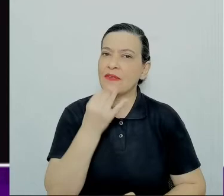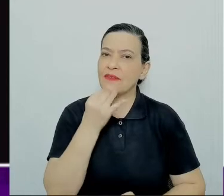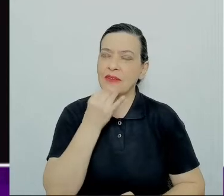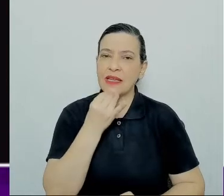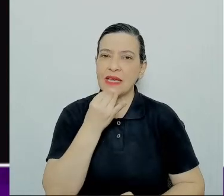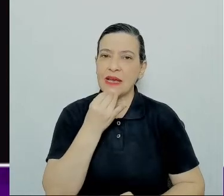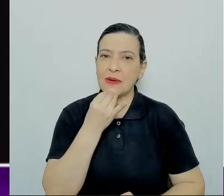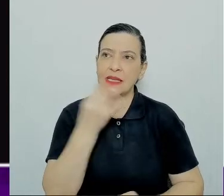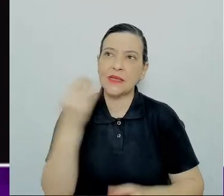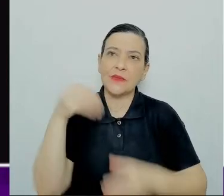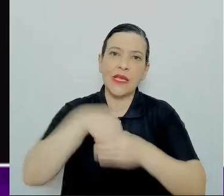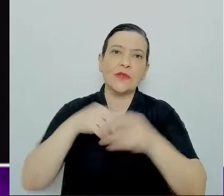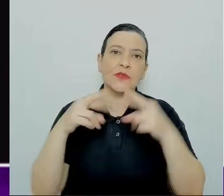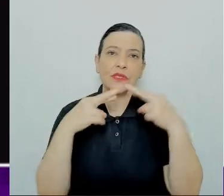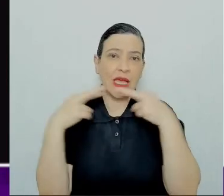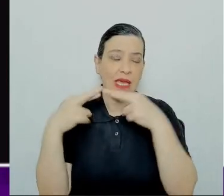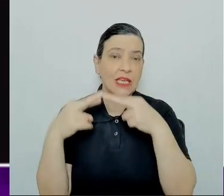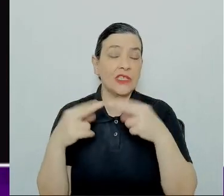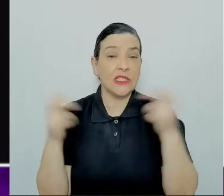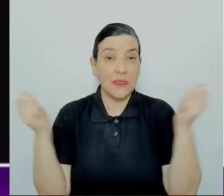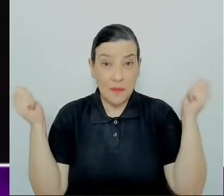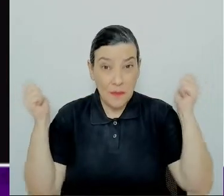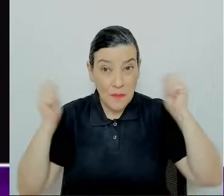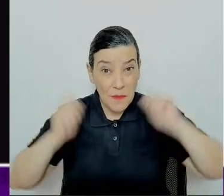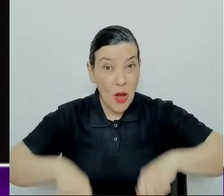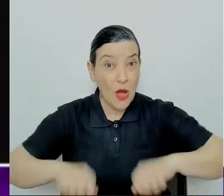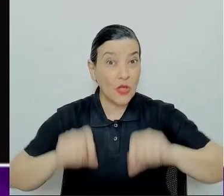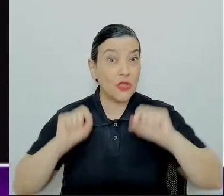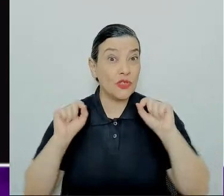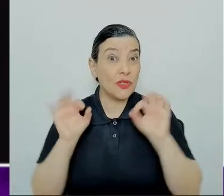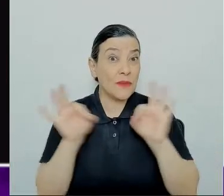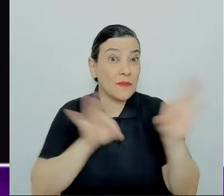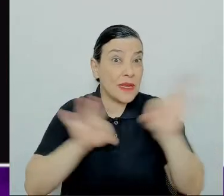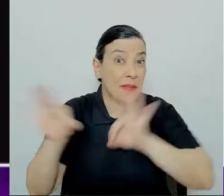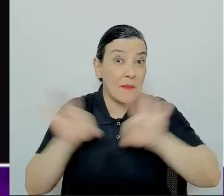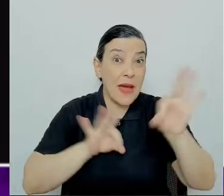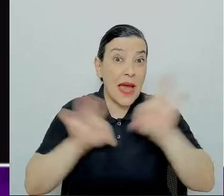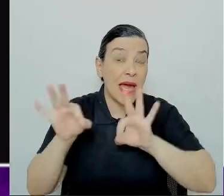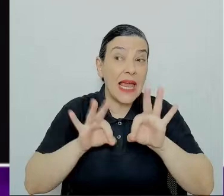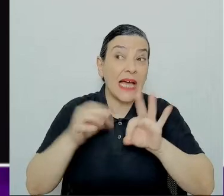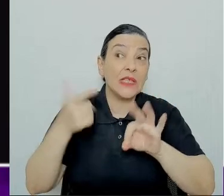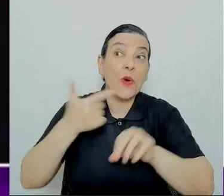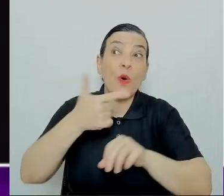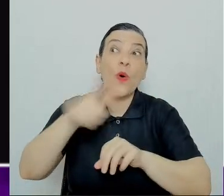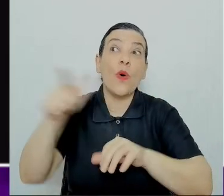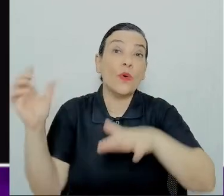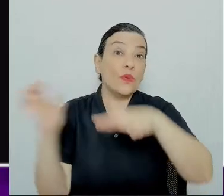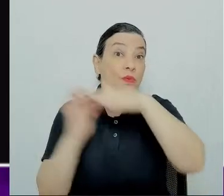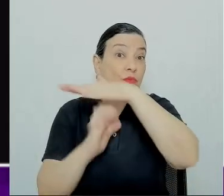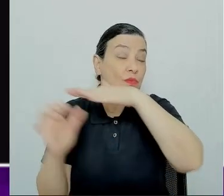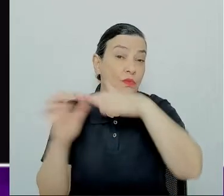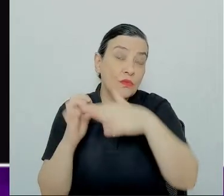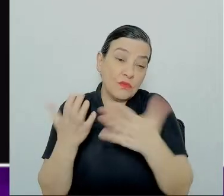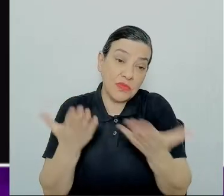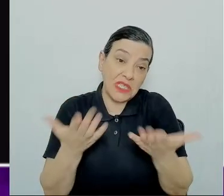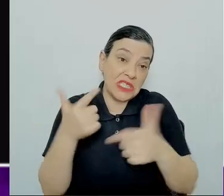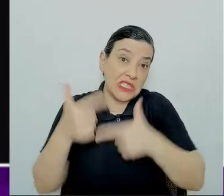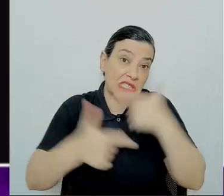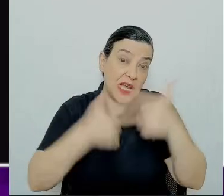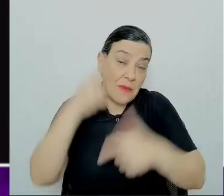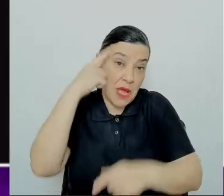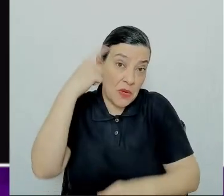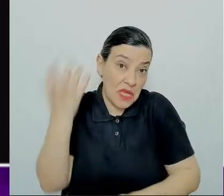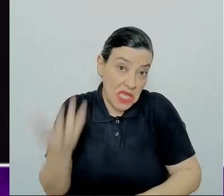avaliar também se aquilo ali pode estar sendo executado em outras empresas, né, porque como ele trabalha em cima de inteligência